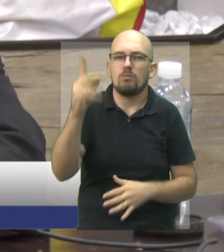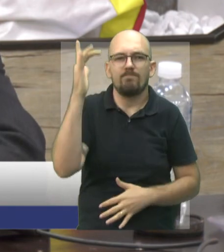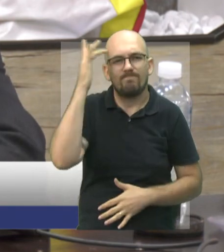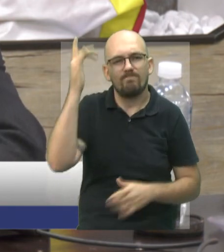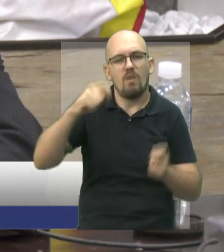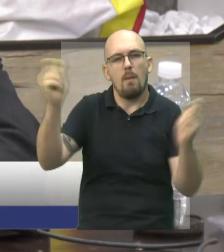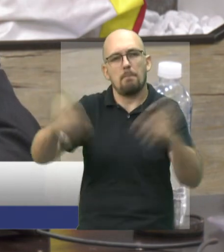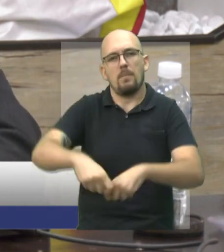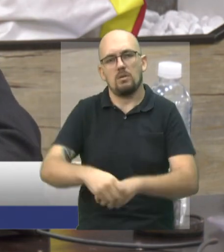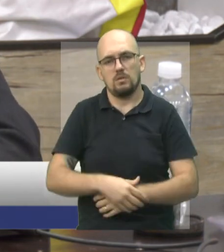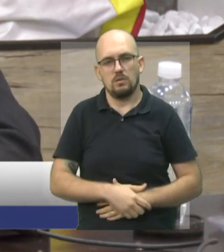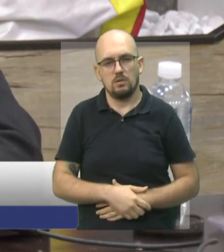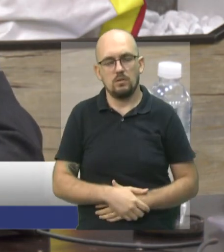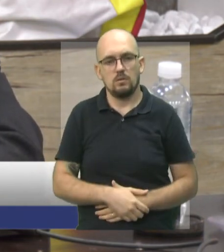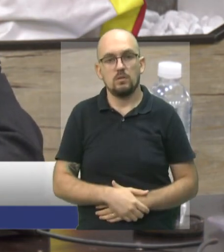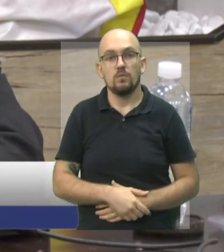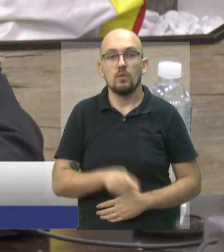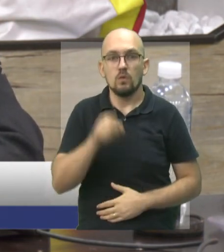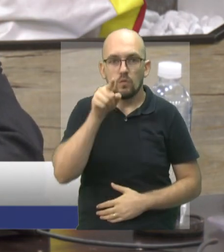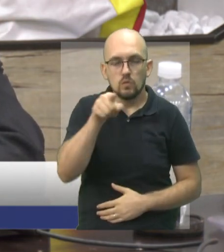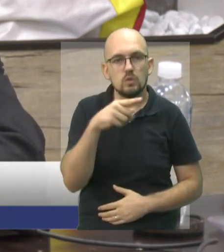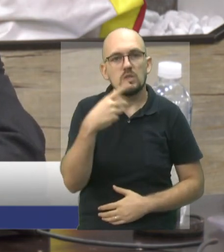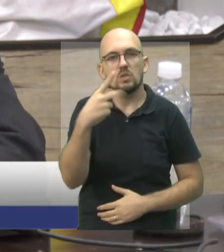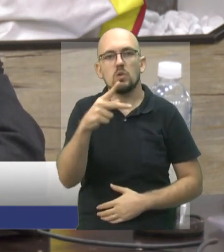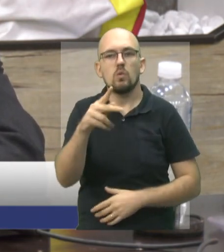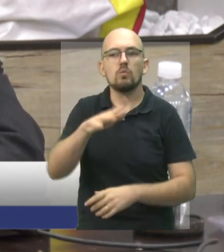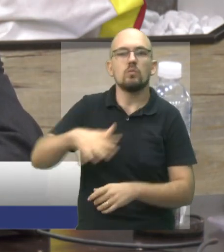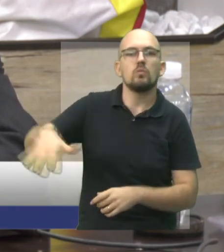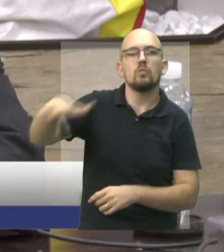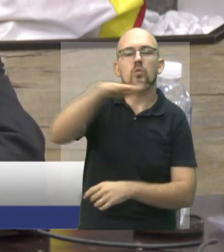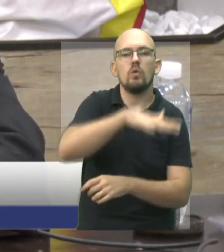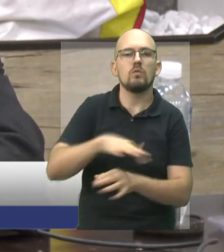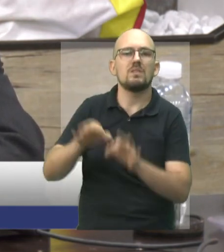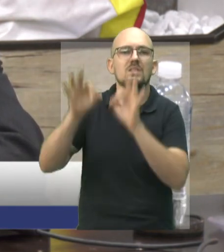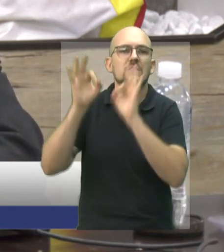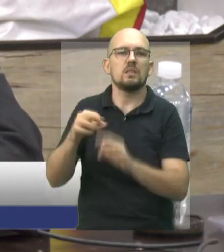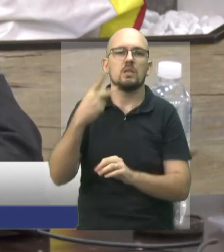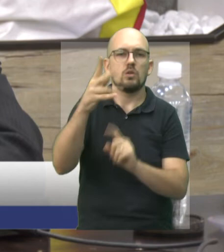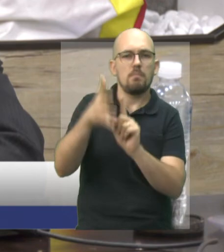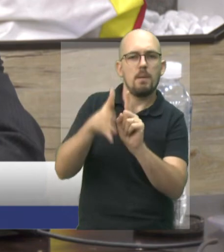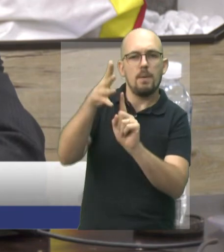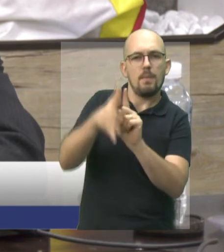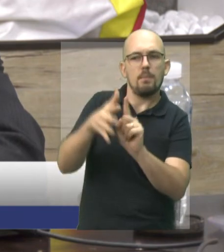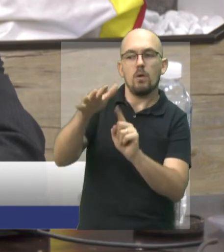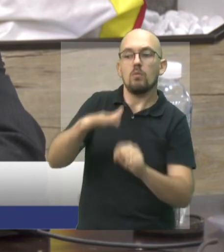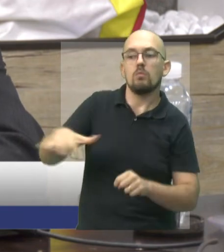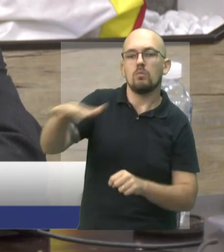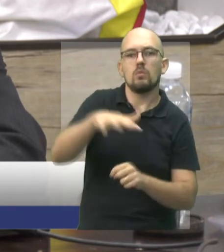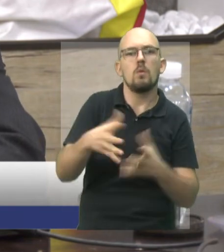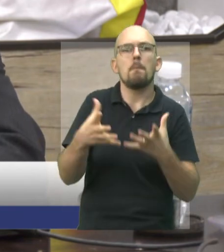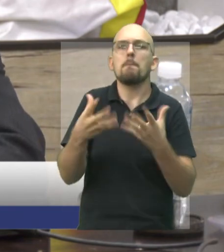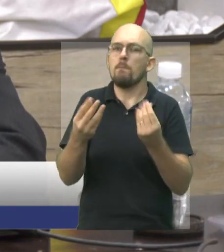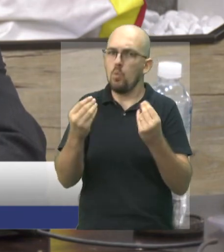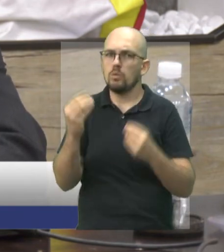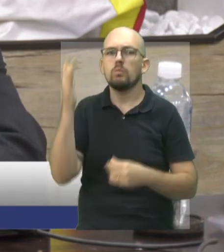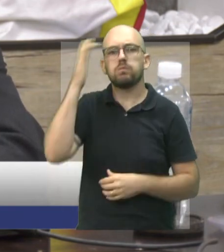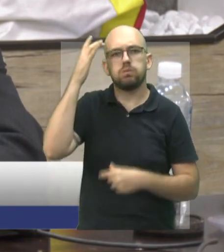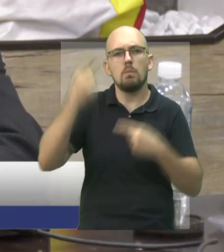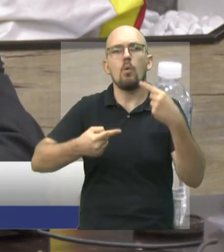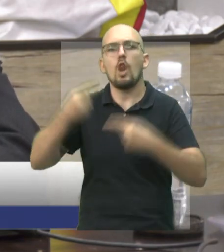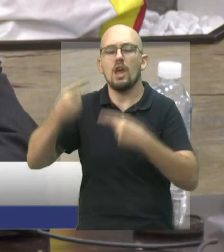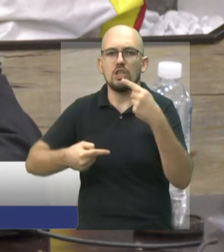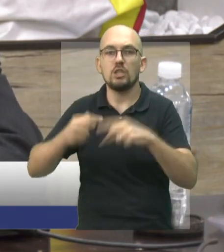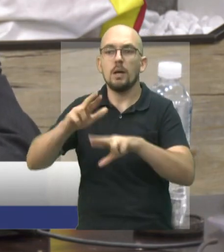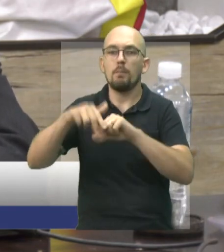capacidade. Você, o seu público, com certeza pela sua fala, é um público muito politizado, e foi por isso